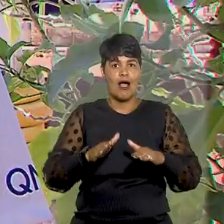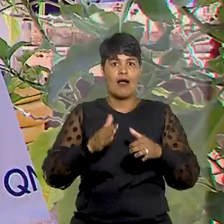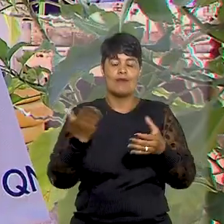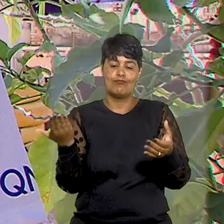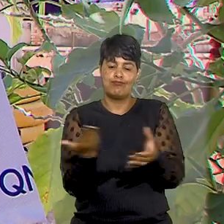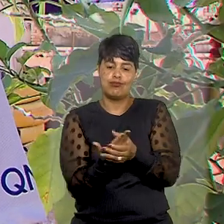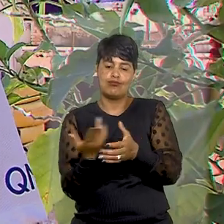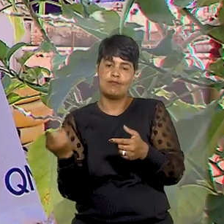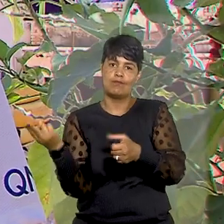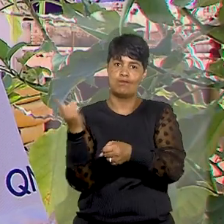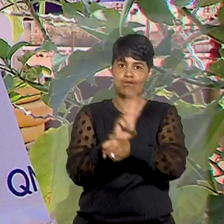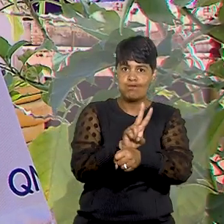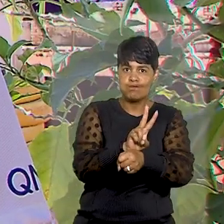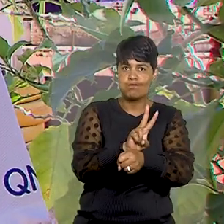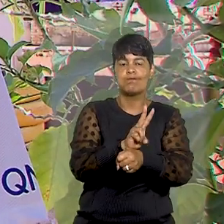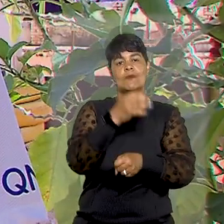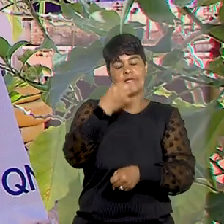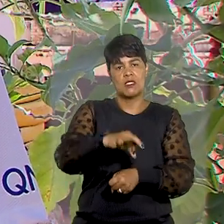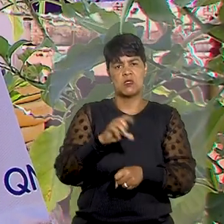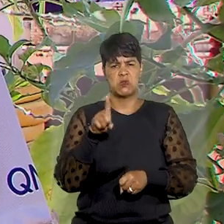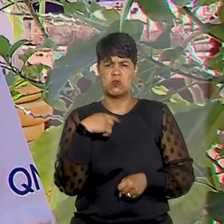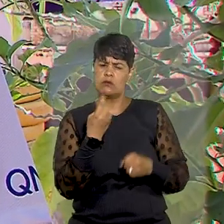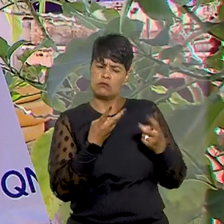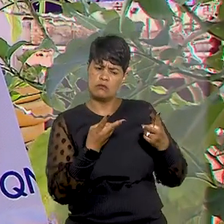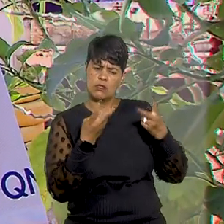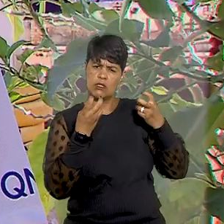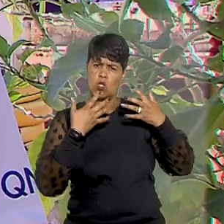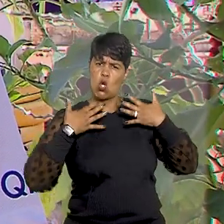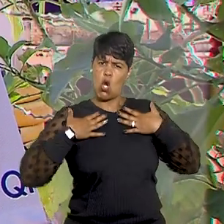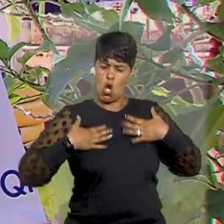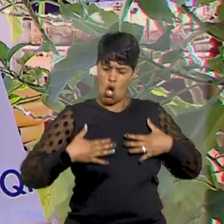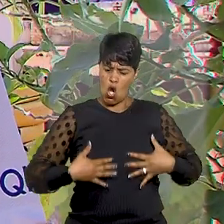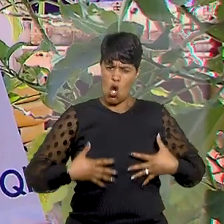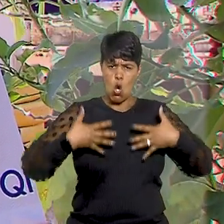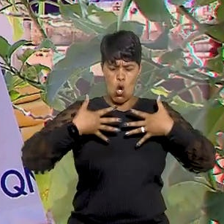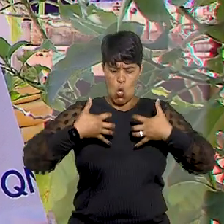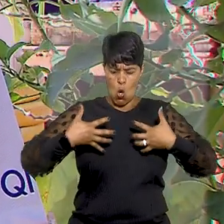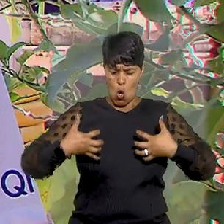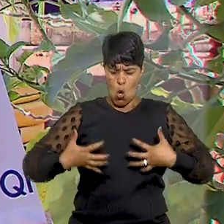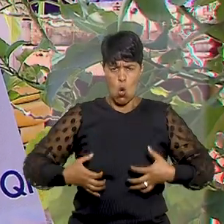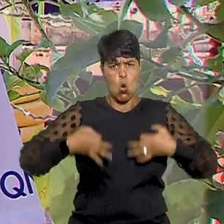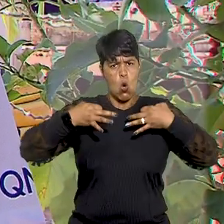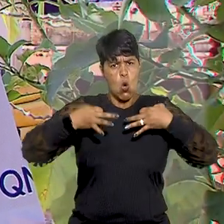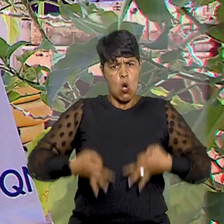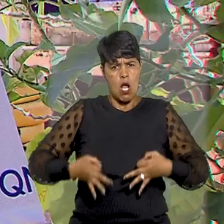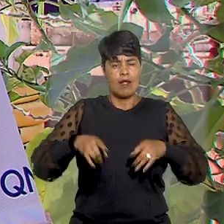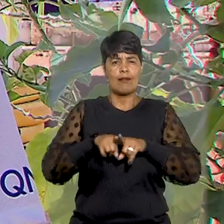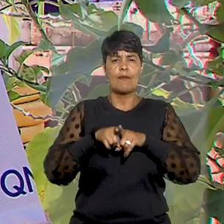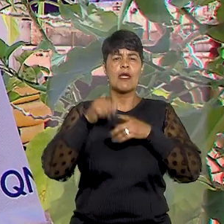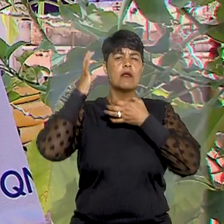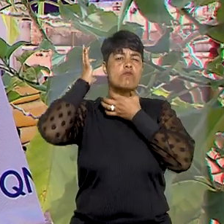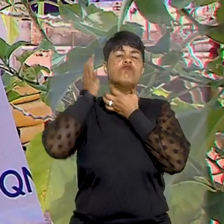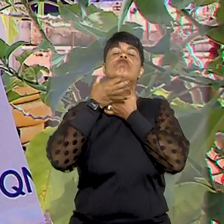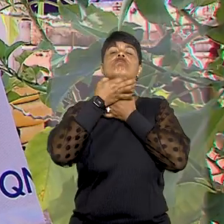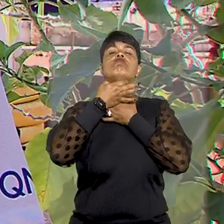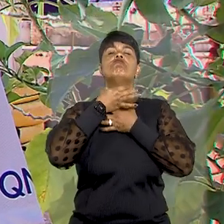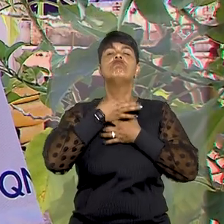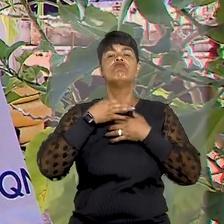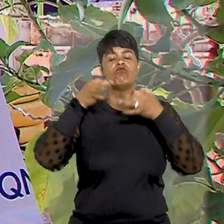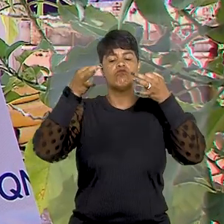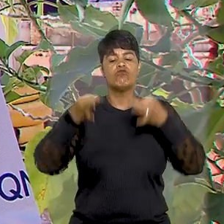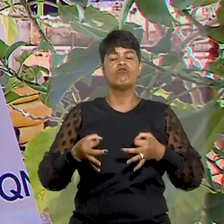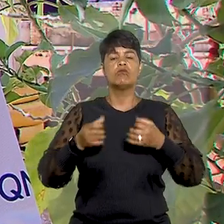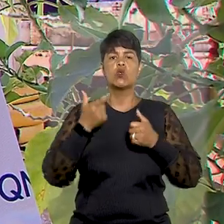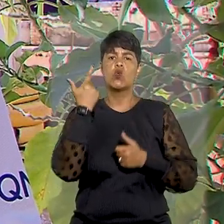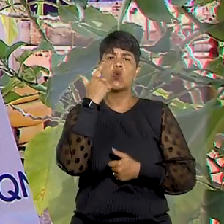a gente percebe que a musculatura dele tá mais firme tem esse ganho aí do pescoço que para a gente é primordial até porque é para